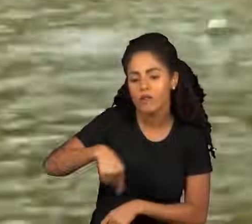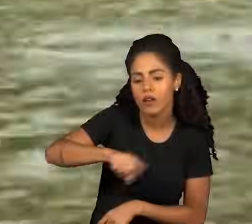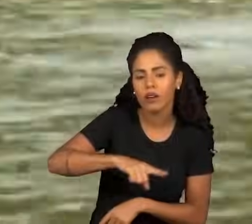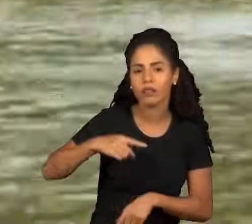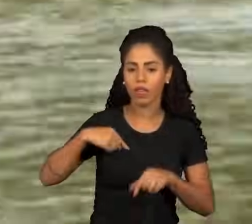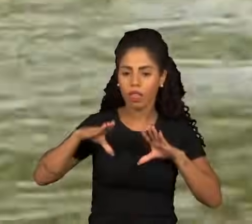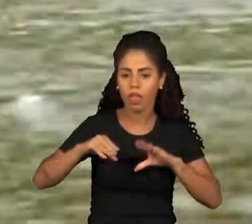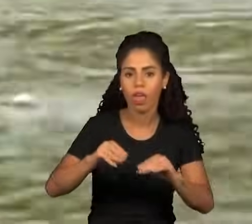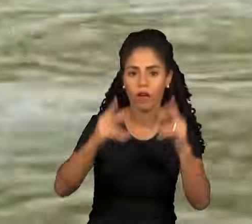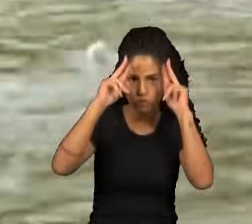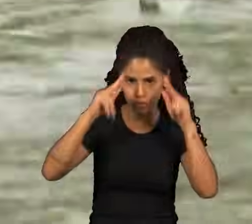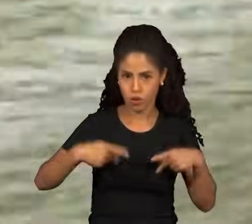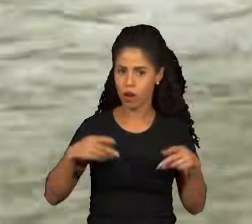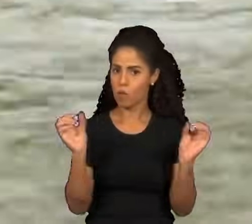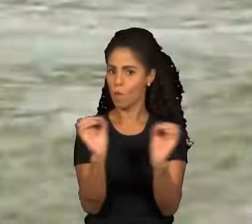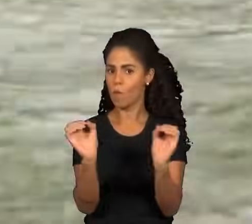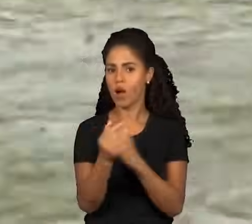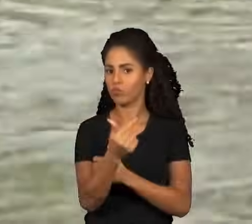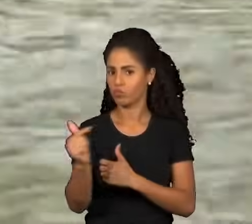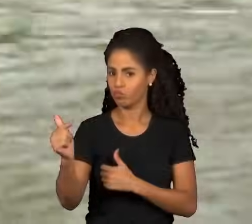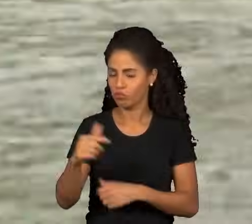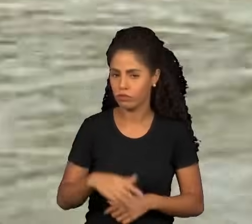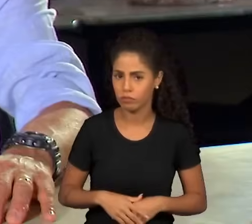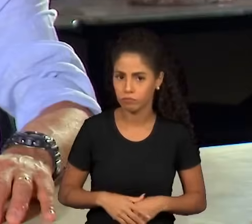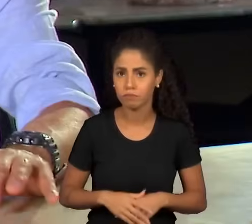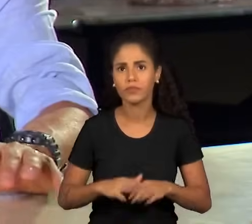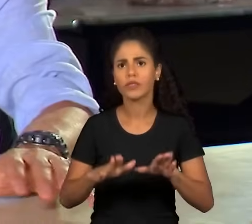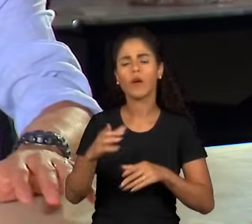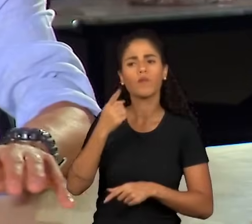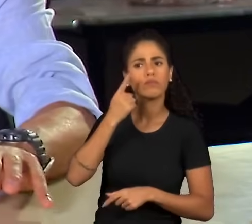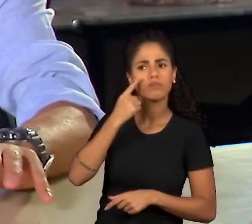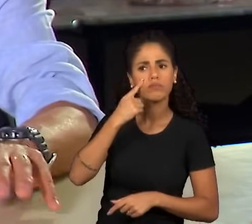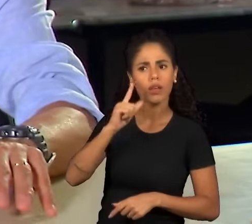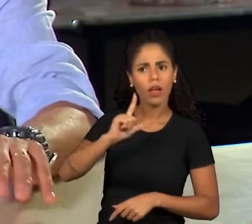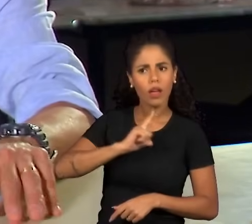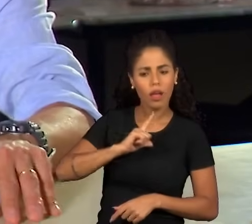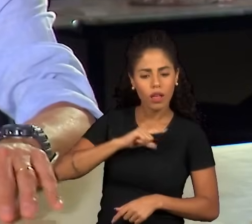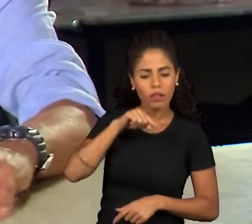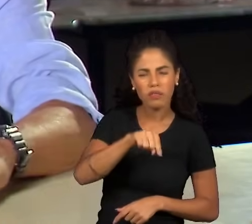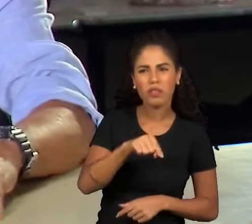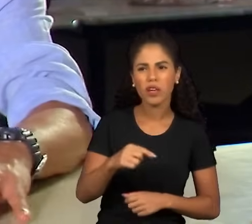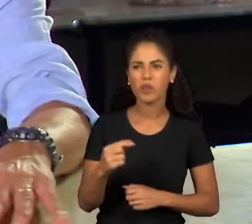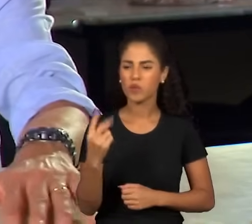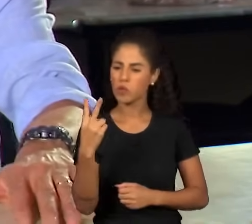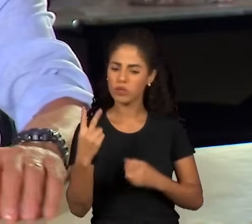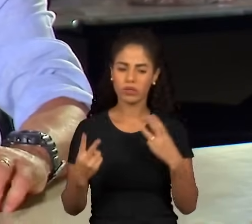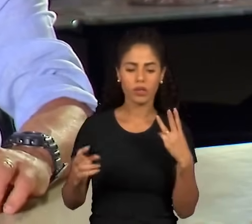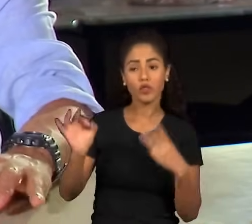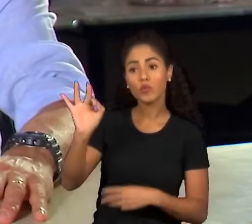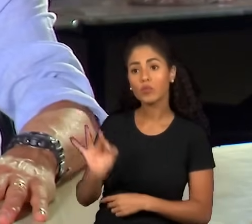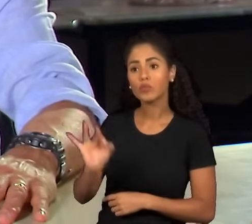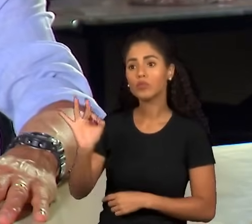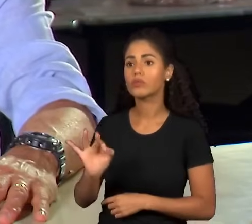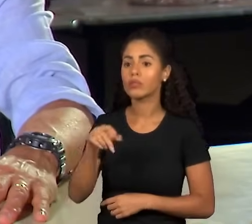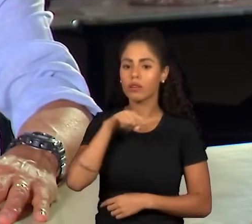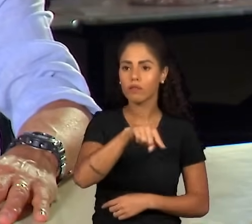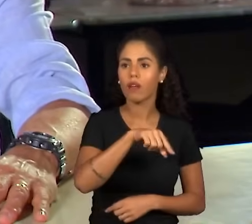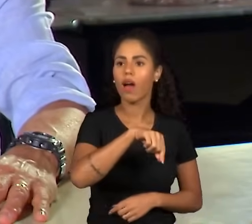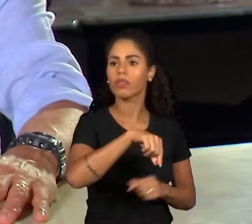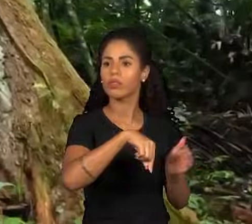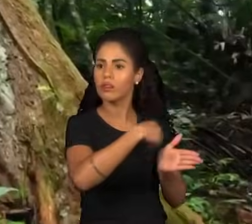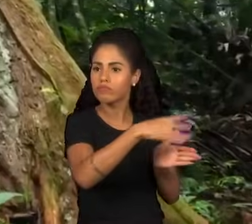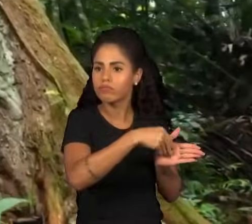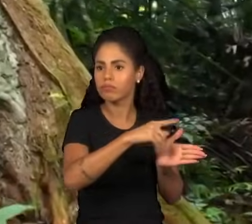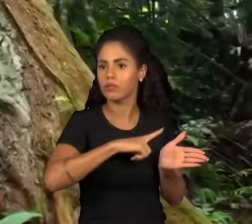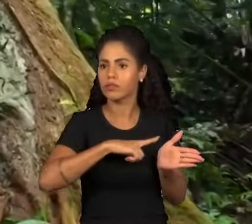humana. As estimativas que a gente tem é que elas devem cobrir entre 2% ou 3% de toda a bacia amazônica. É uma área muito